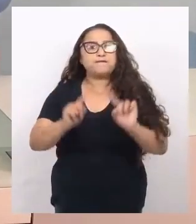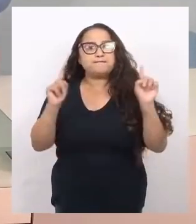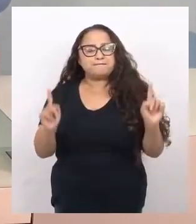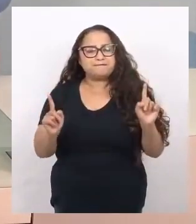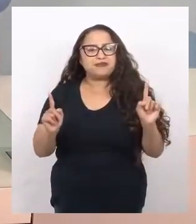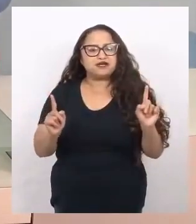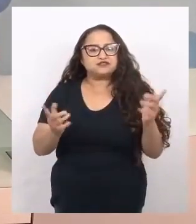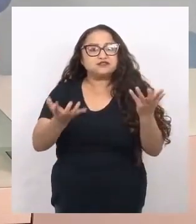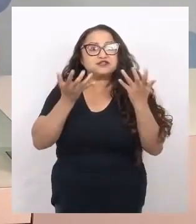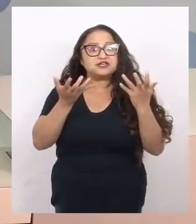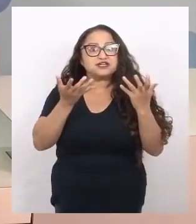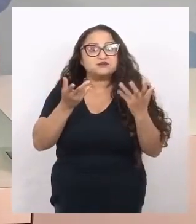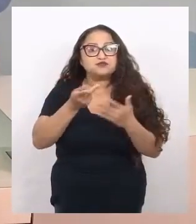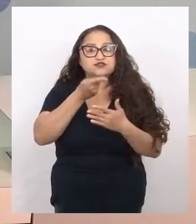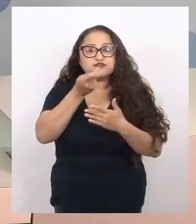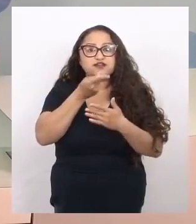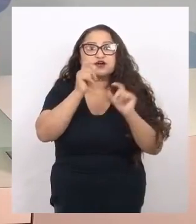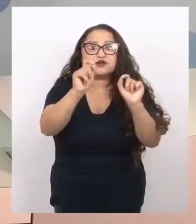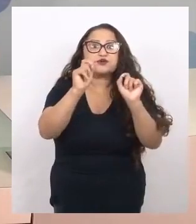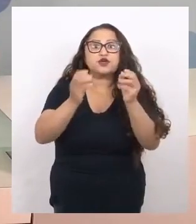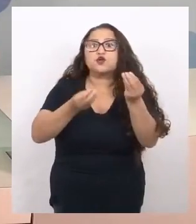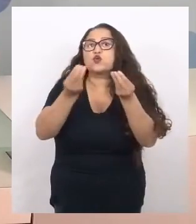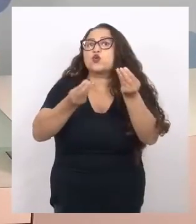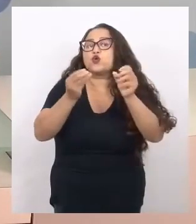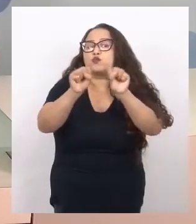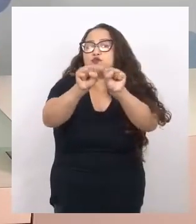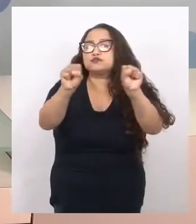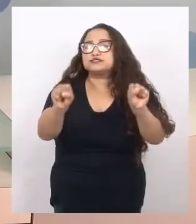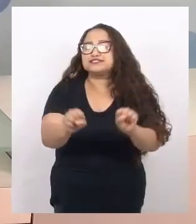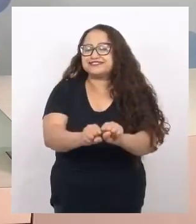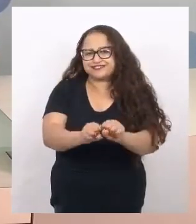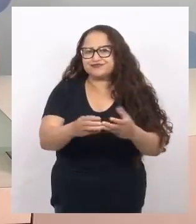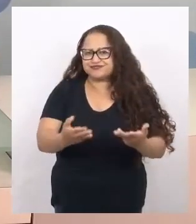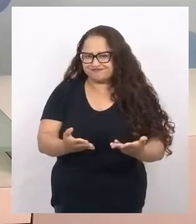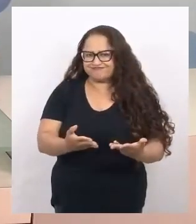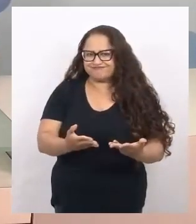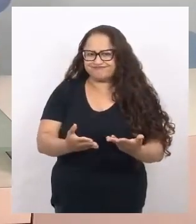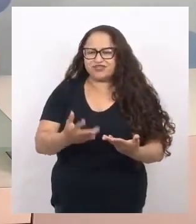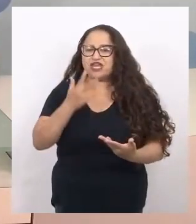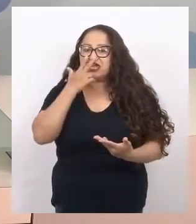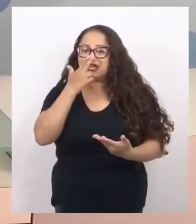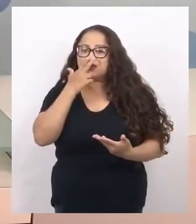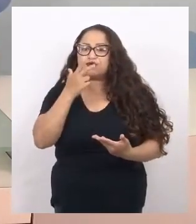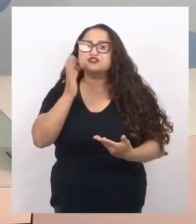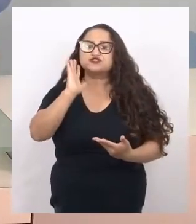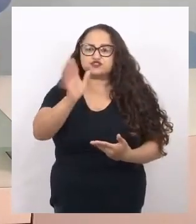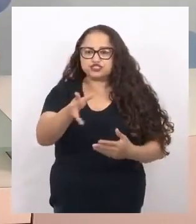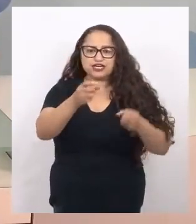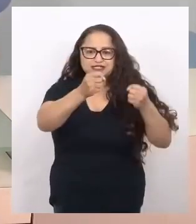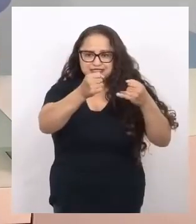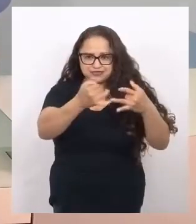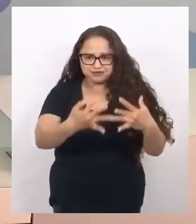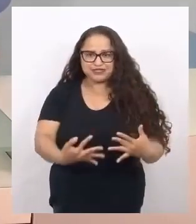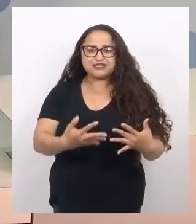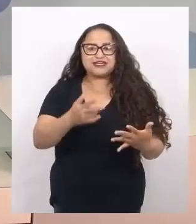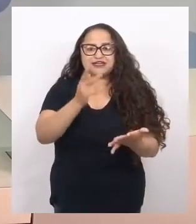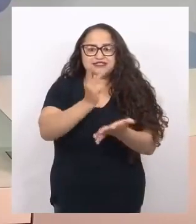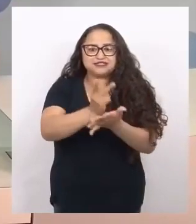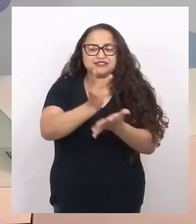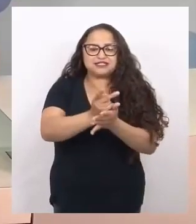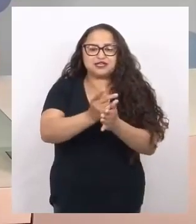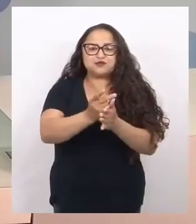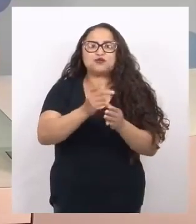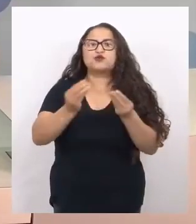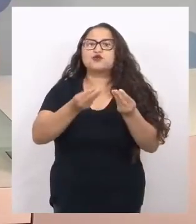falado diretamente com vocês sobre o sistema. E aí, acho que é uma coisa que eu falei bastante durante a nossa